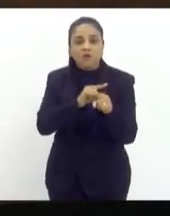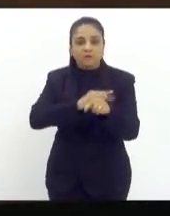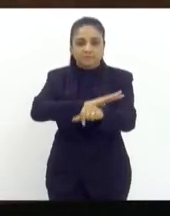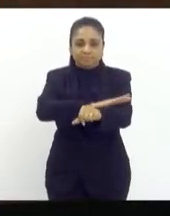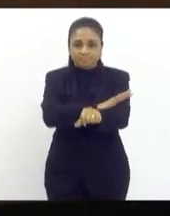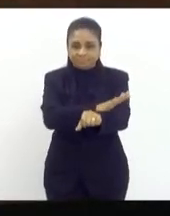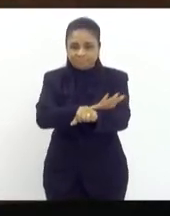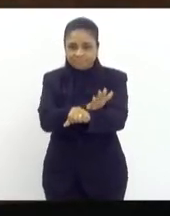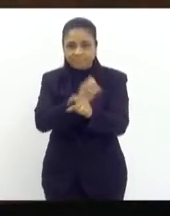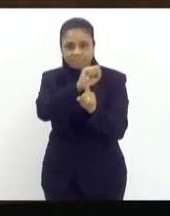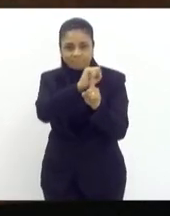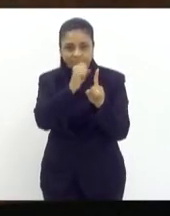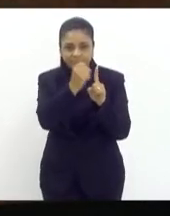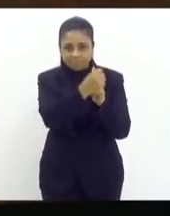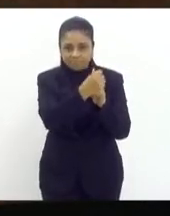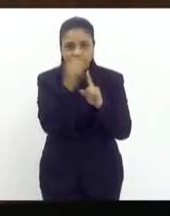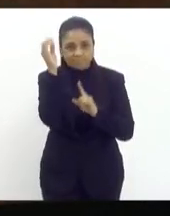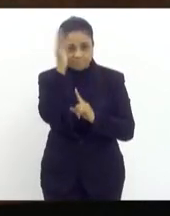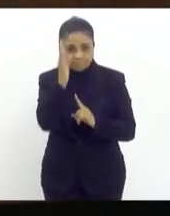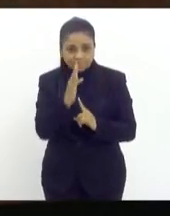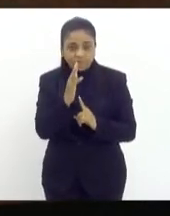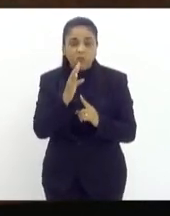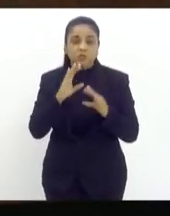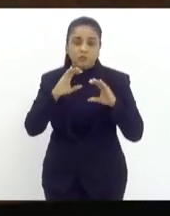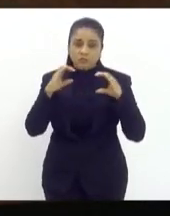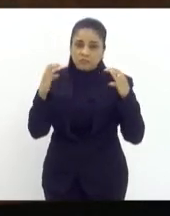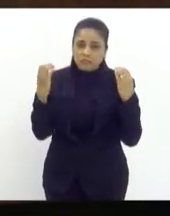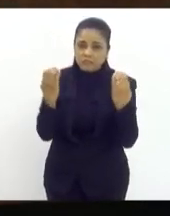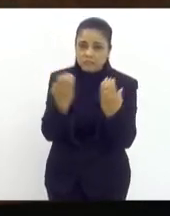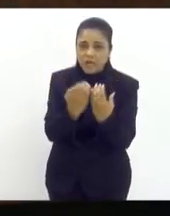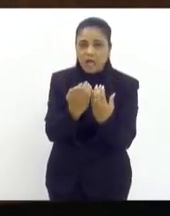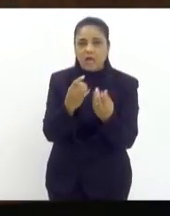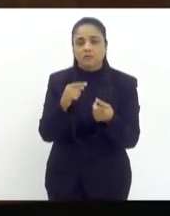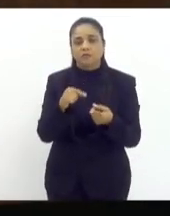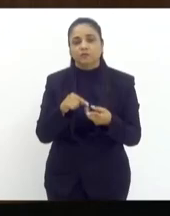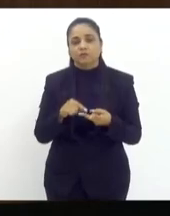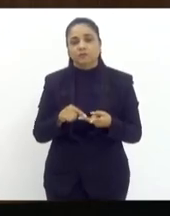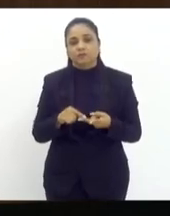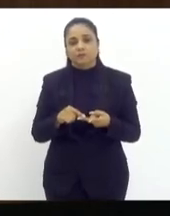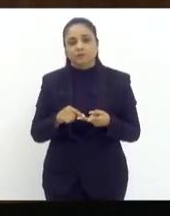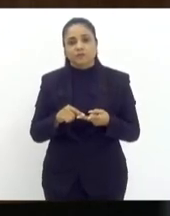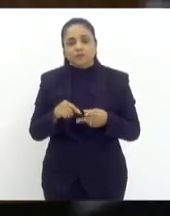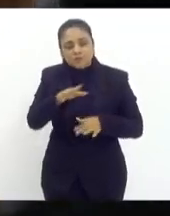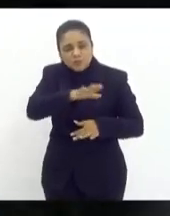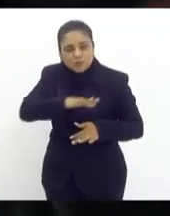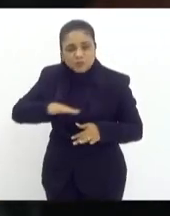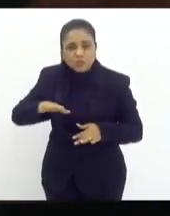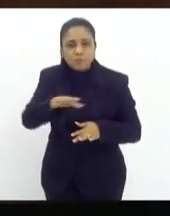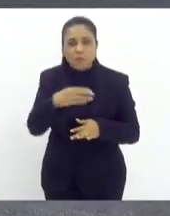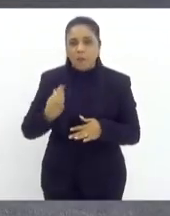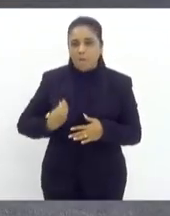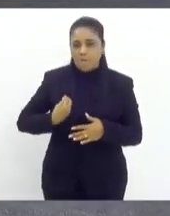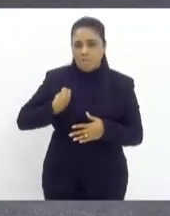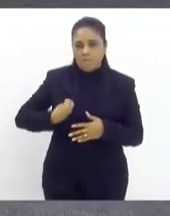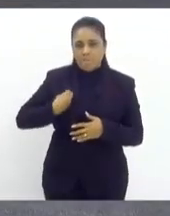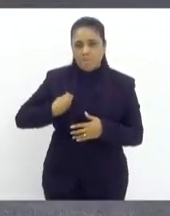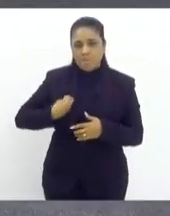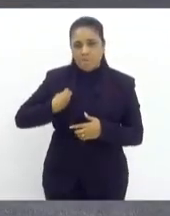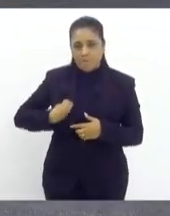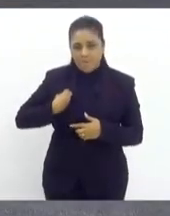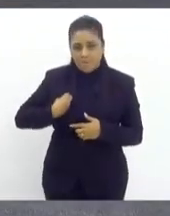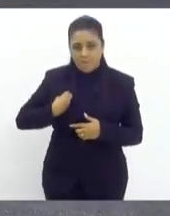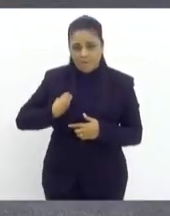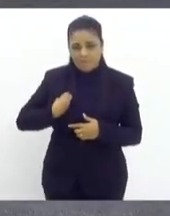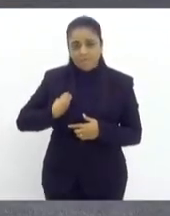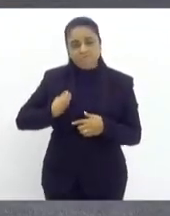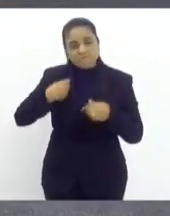na sociedade brasileira seja nos estádios seja espaços de convivência Esse